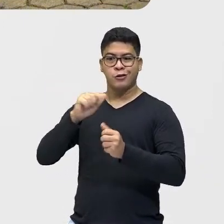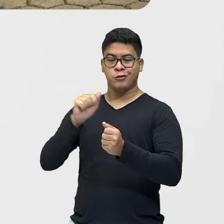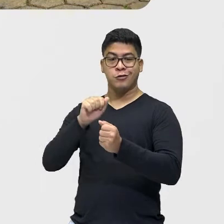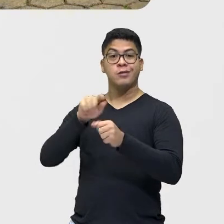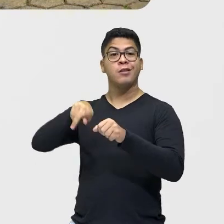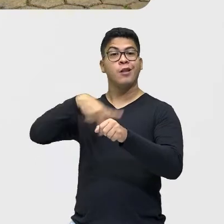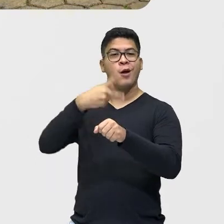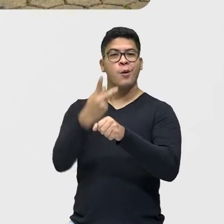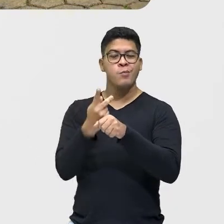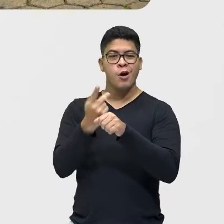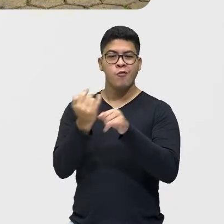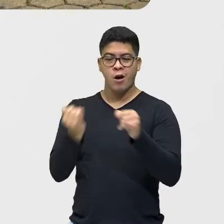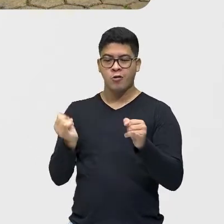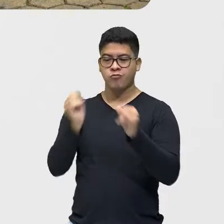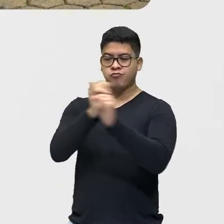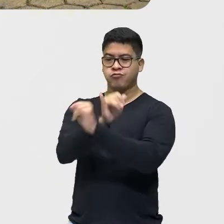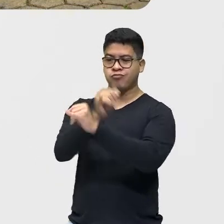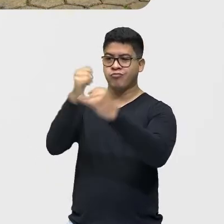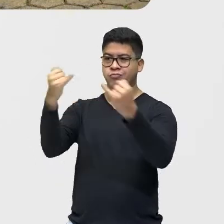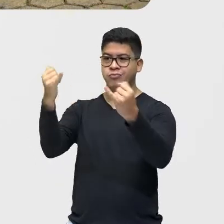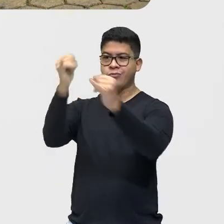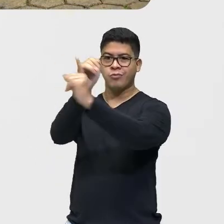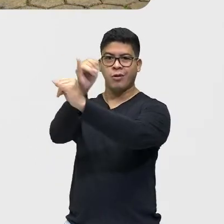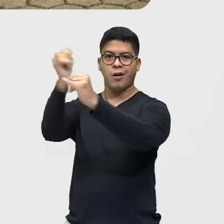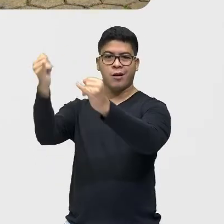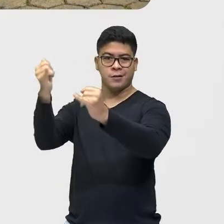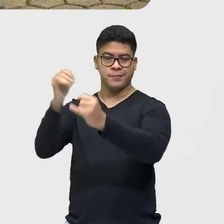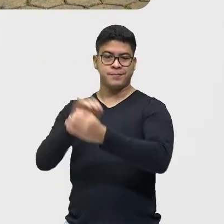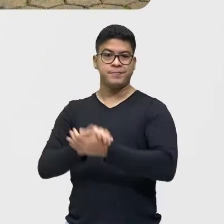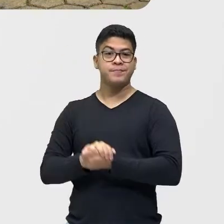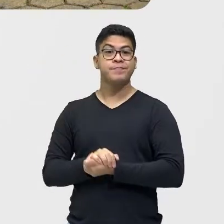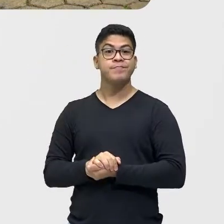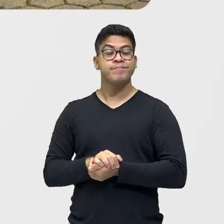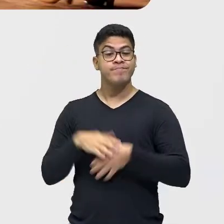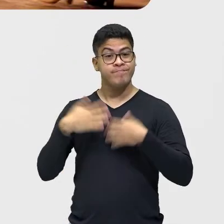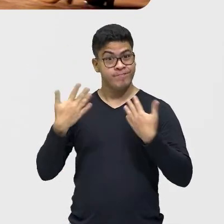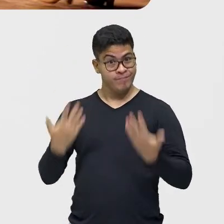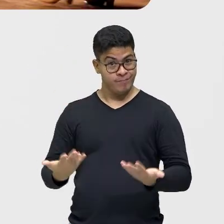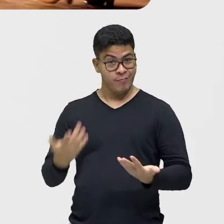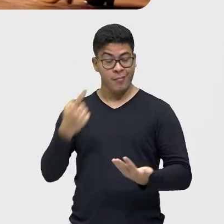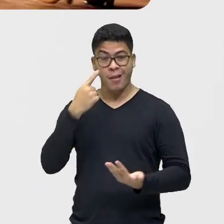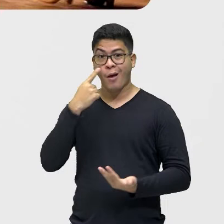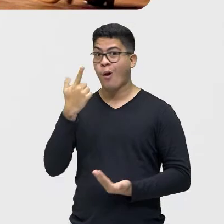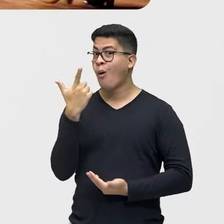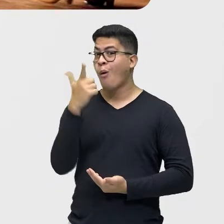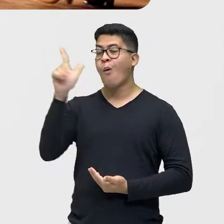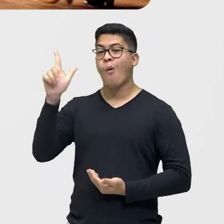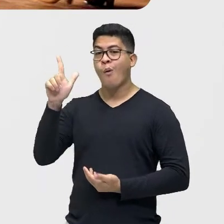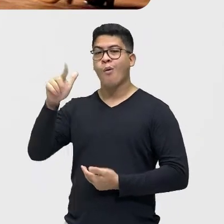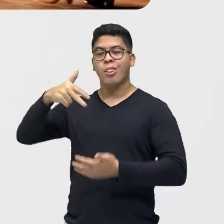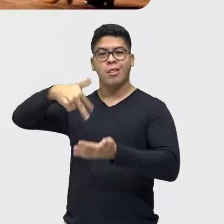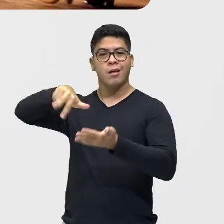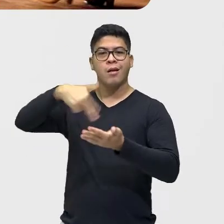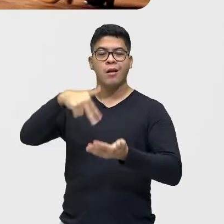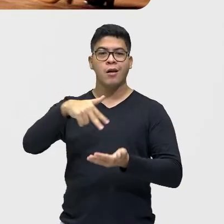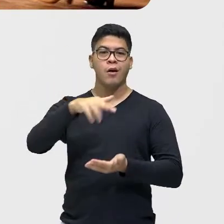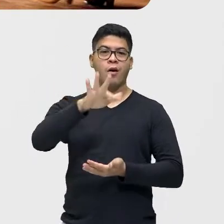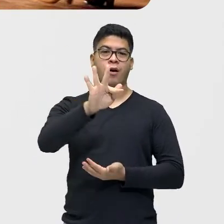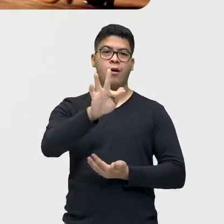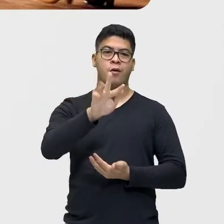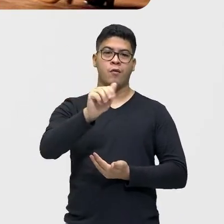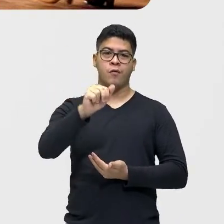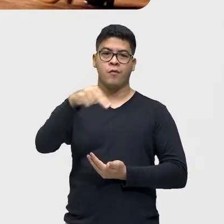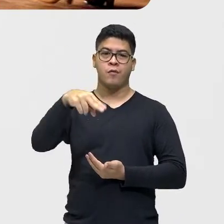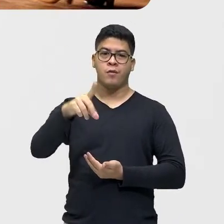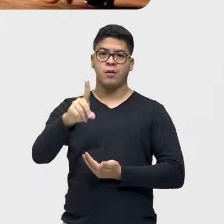a partir do momento que eles vão girando ao contrário, tá? Outra dança que nós temos é o fandango, também